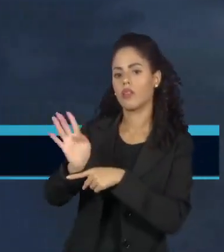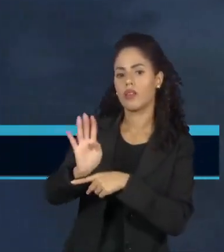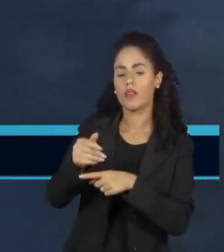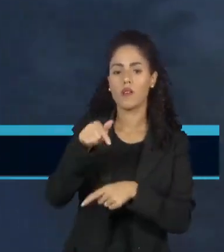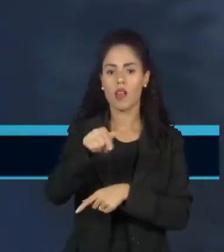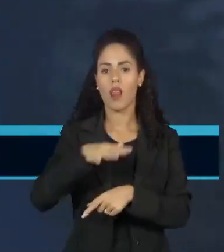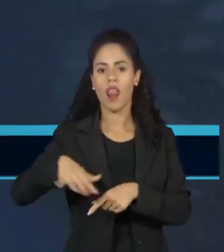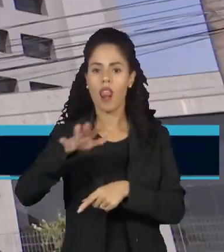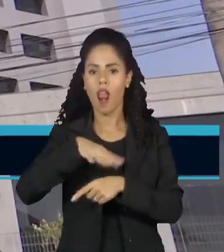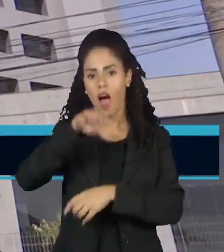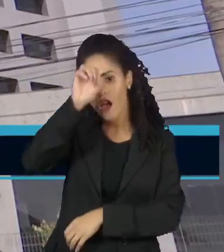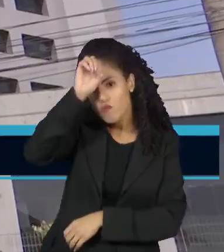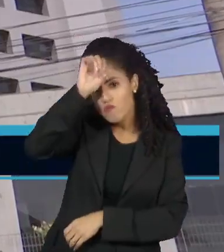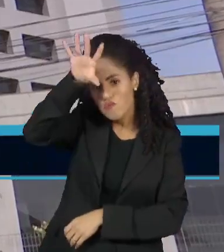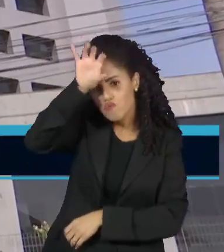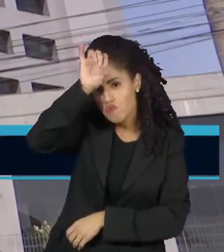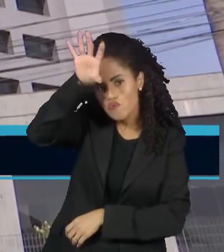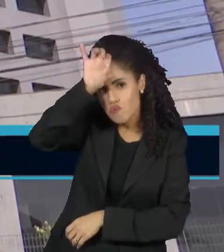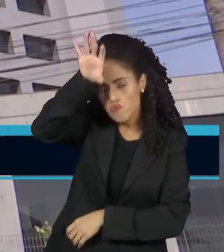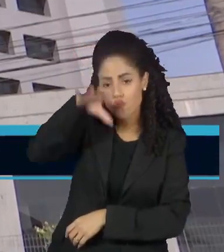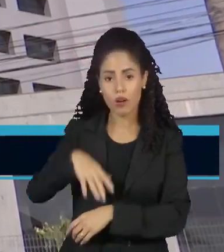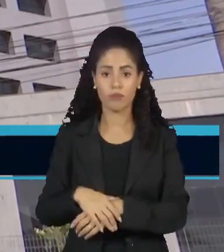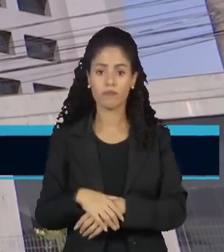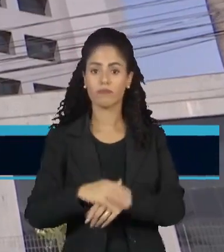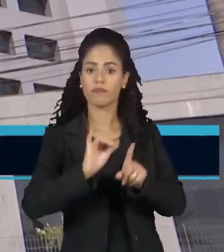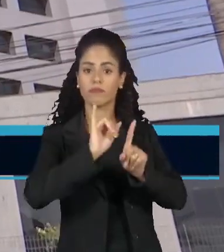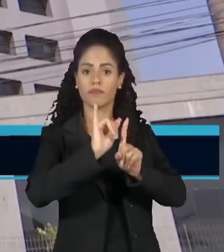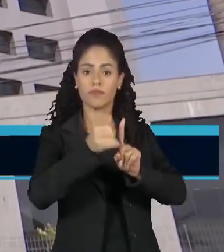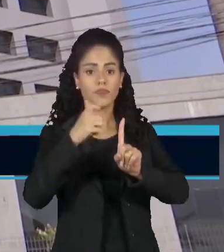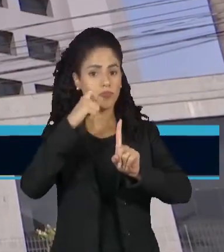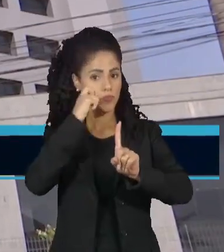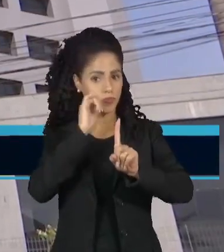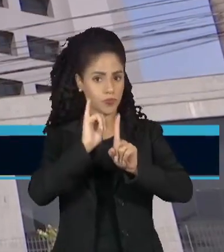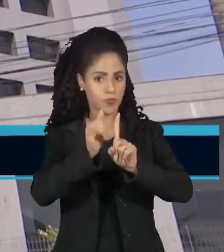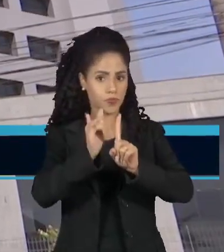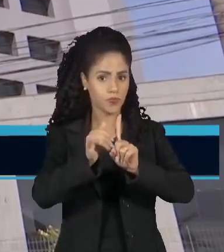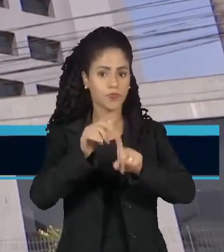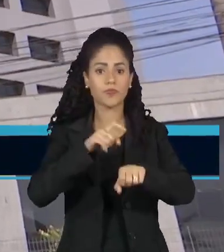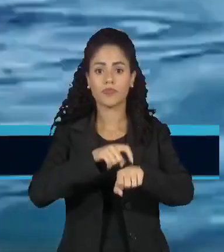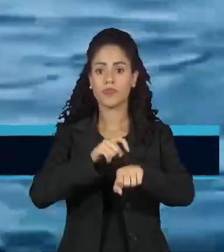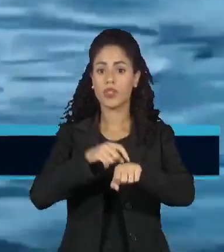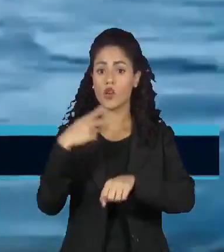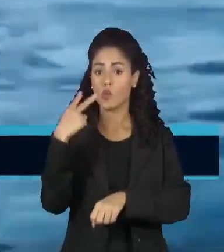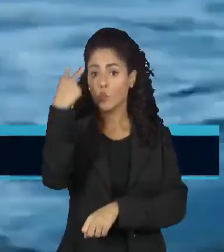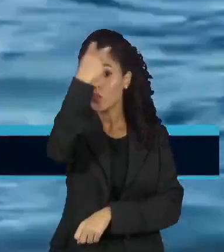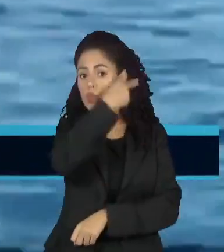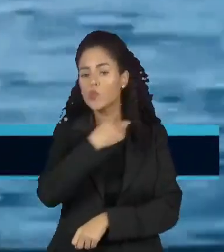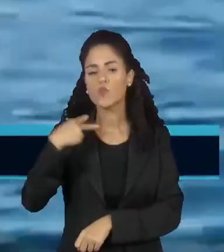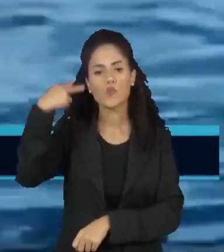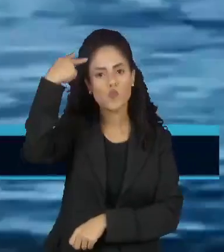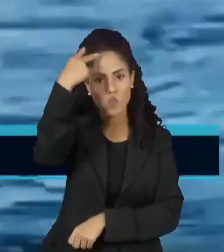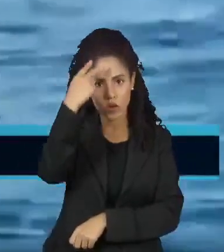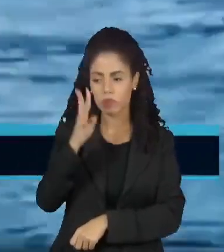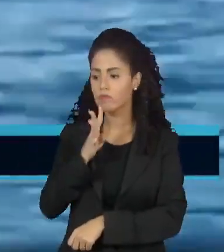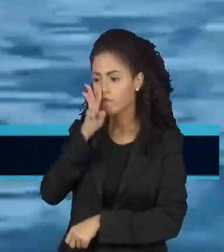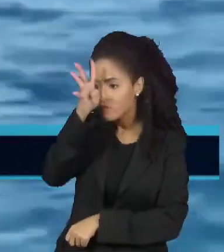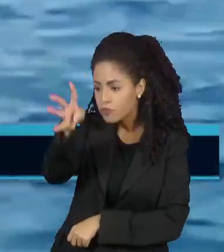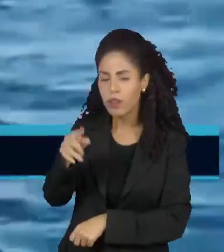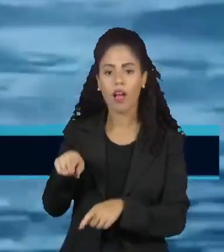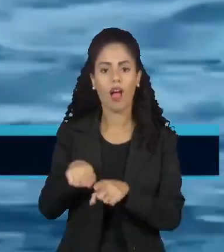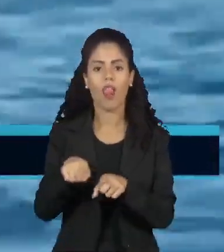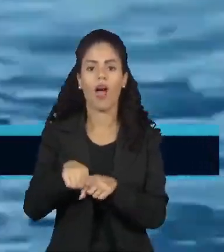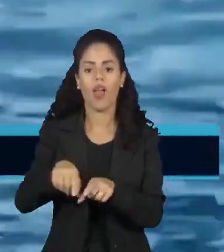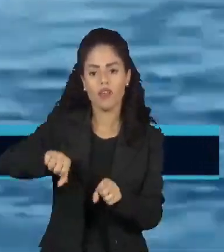a uma baleia o depoimento de bolsonaro durou cerca de 2 horas ele é acusado de importunar uma